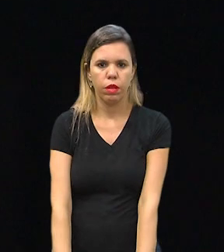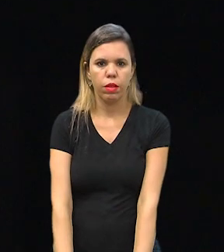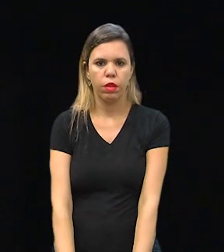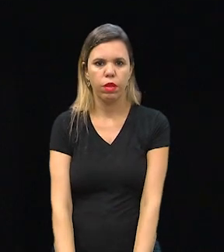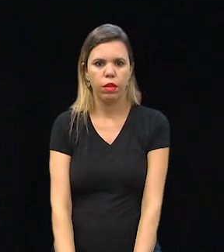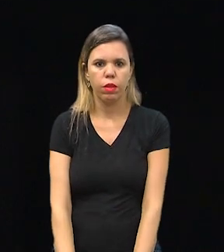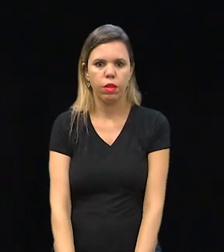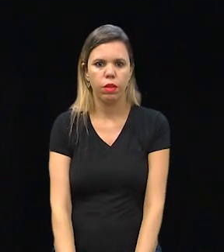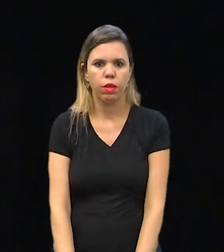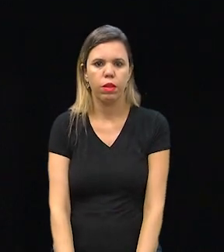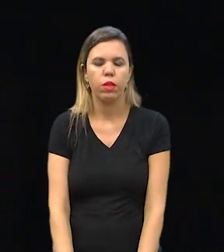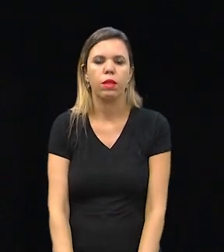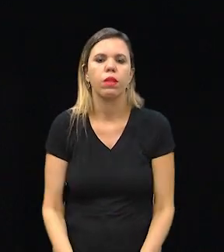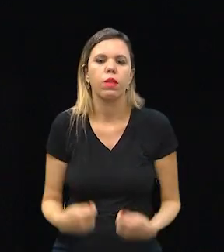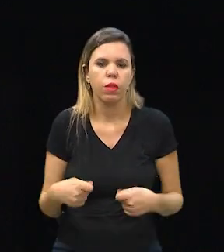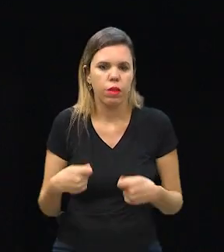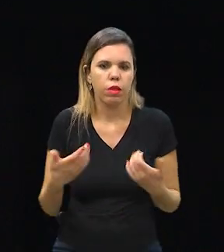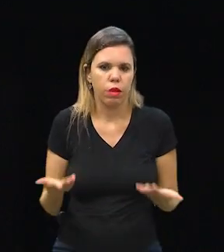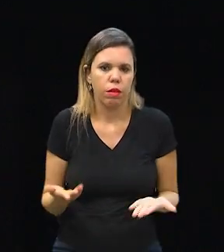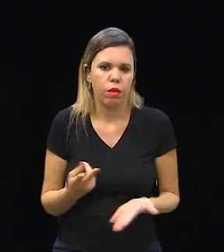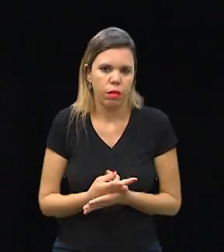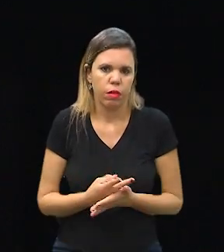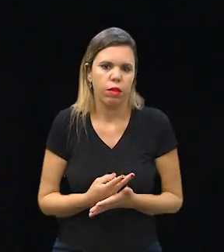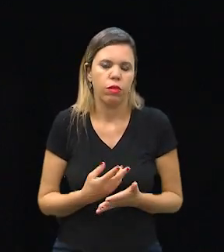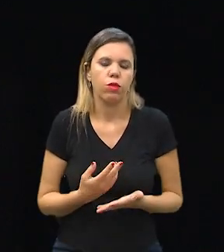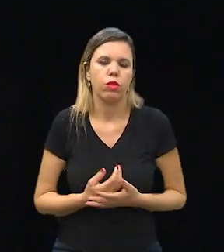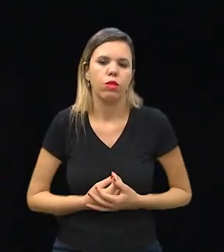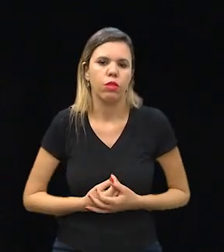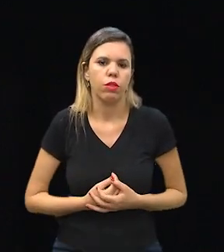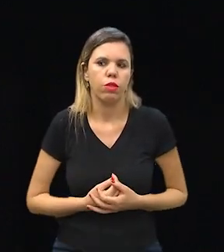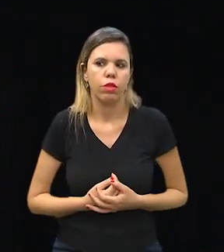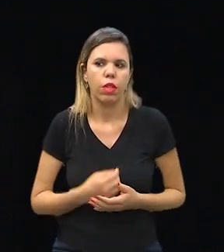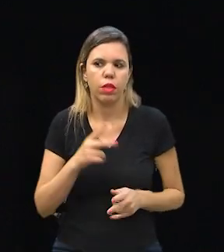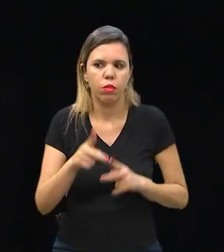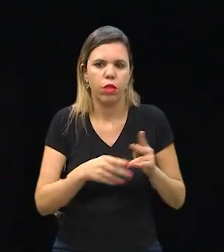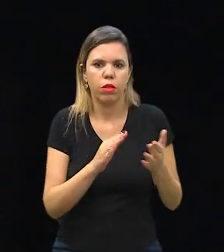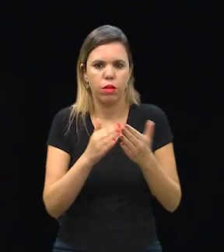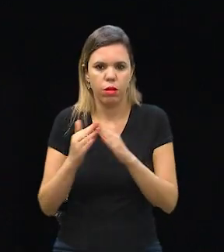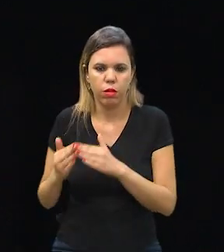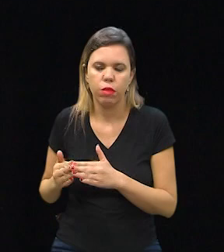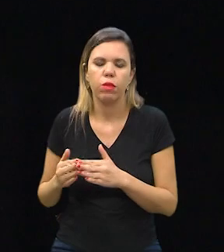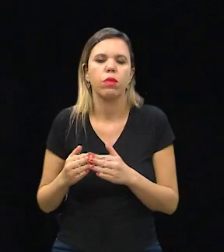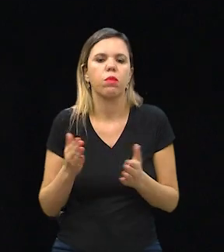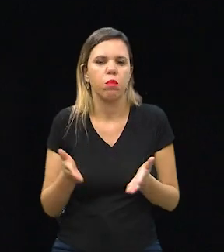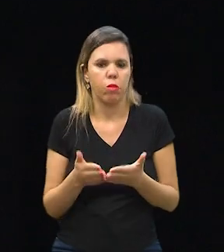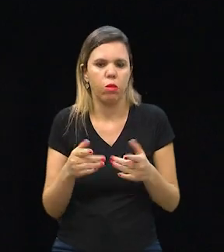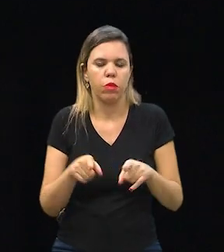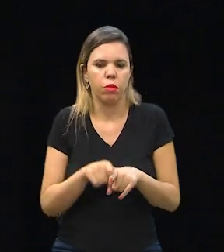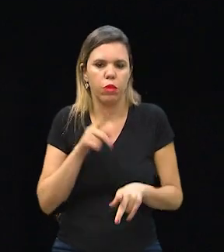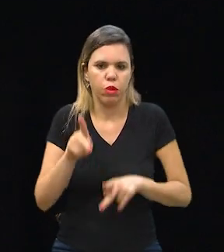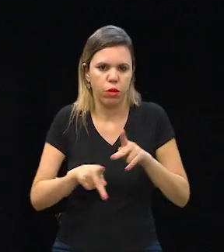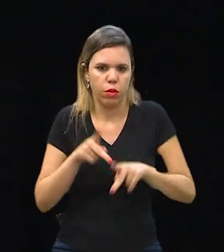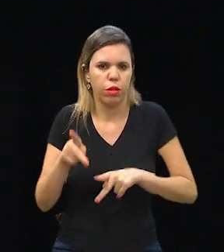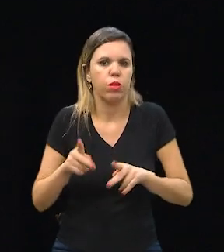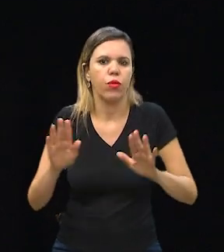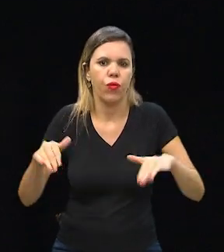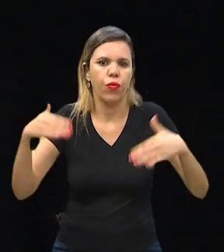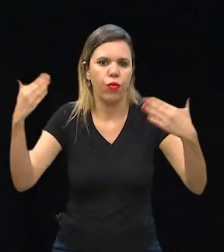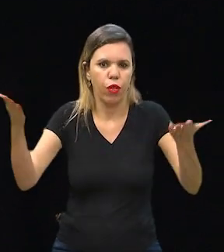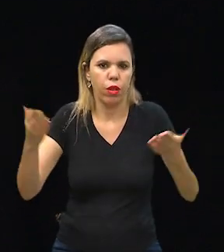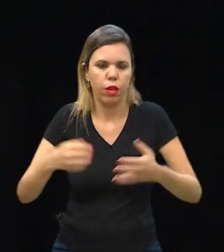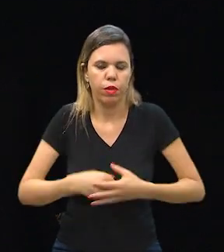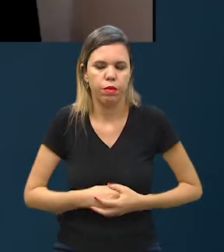dessa necessidade mesmo de com a periferia e com pessoas que também estão fora